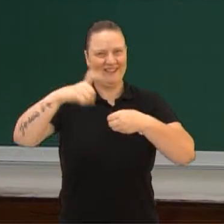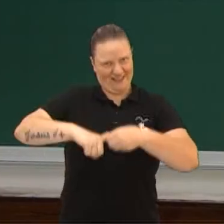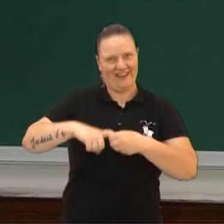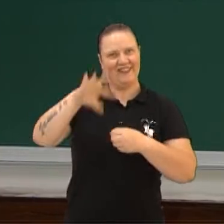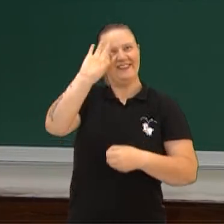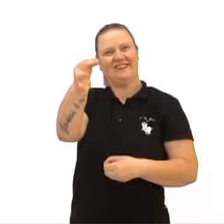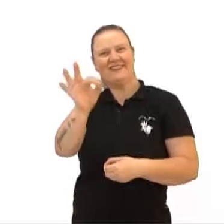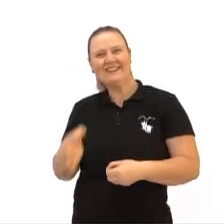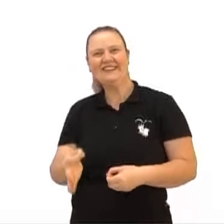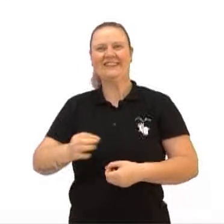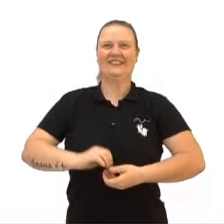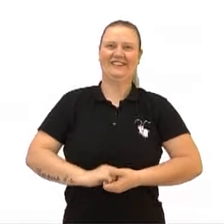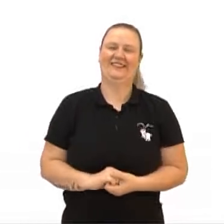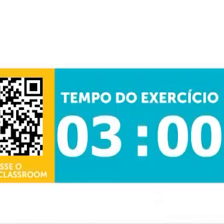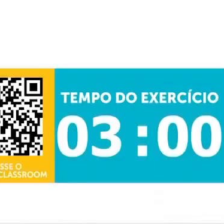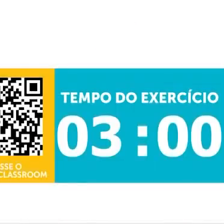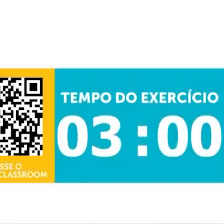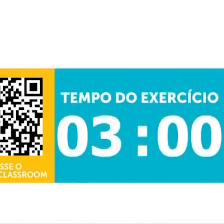fazer a correção.